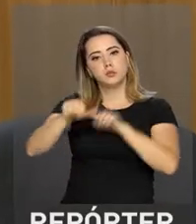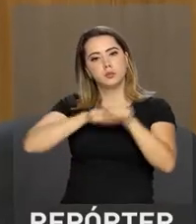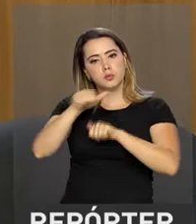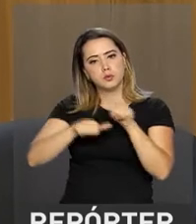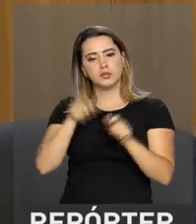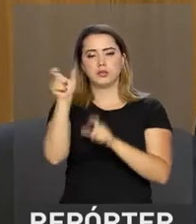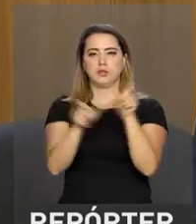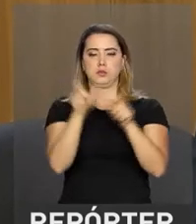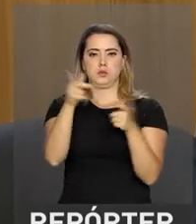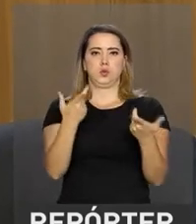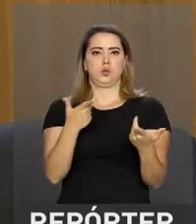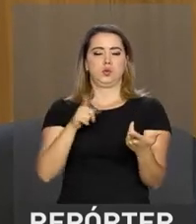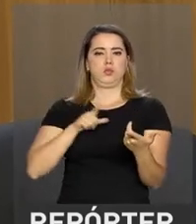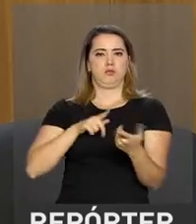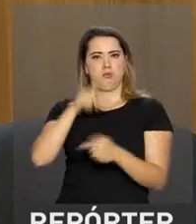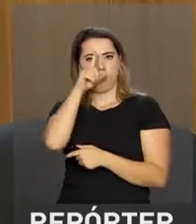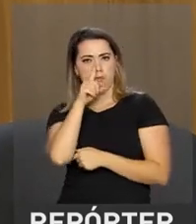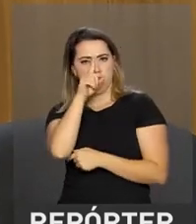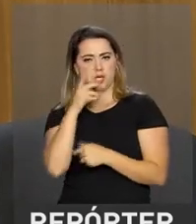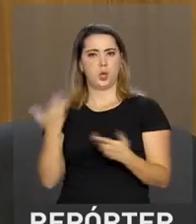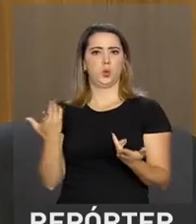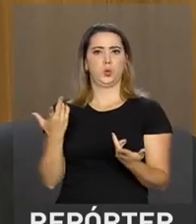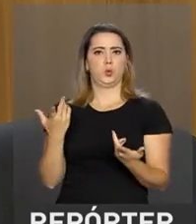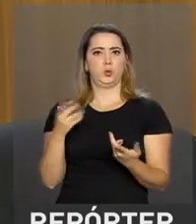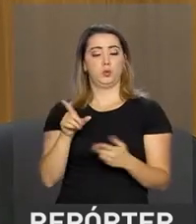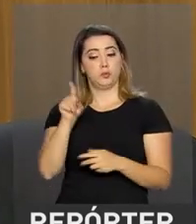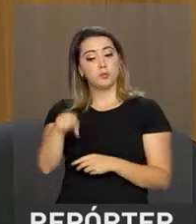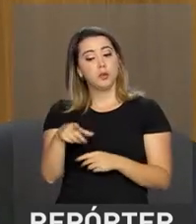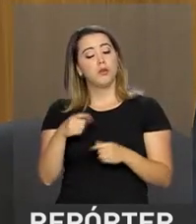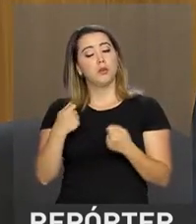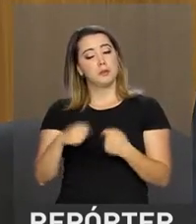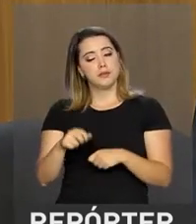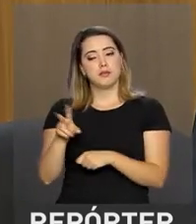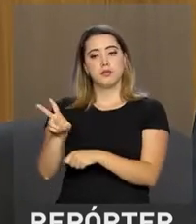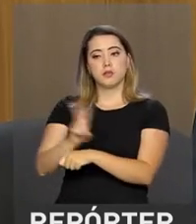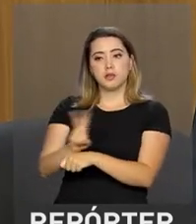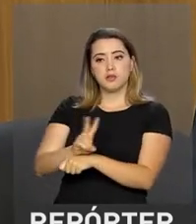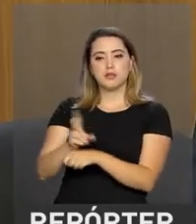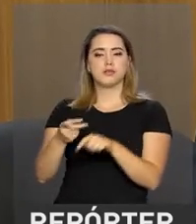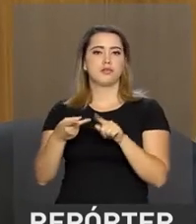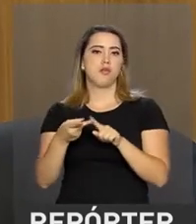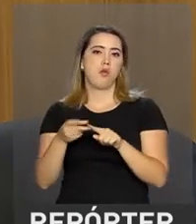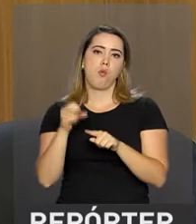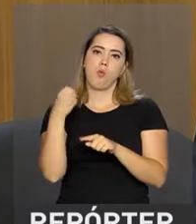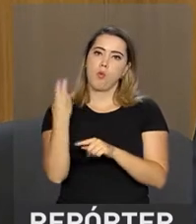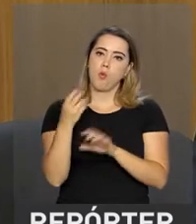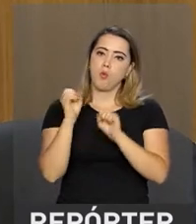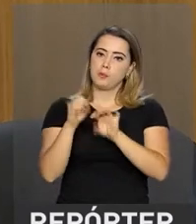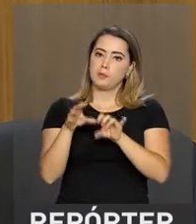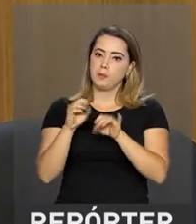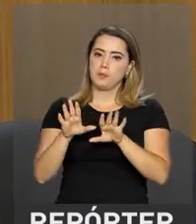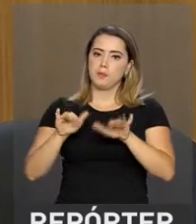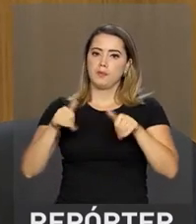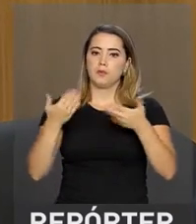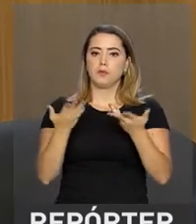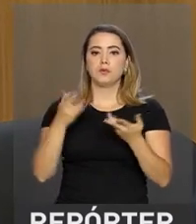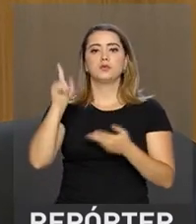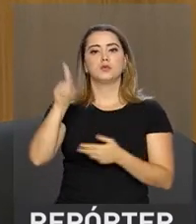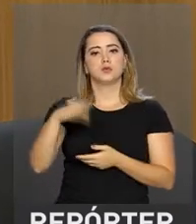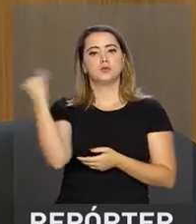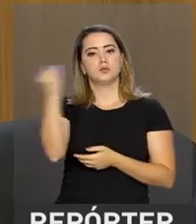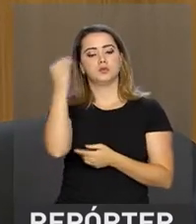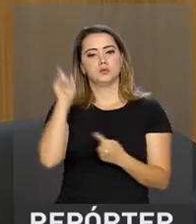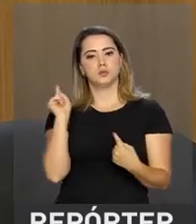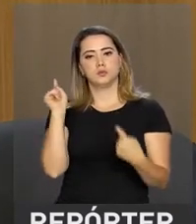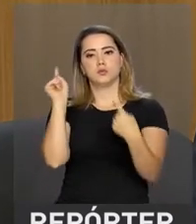comportamento de risco seja através da fiscalização seja através da educação por isso é tão importante a gente